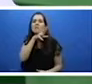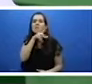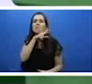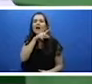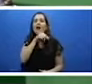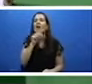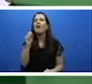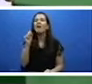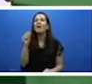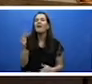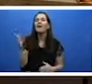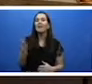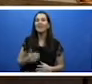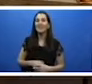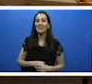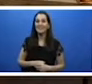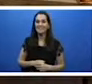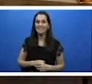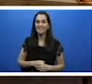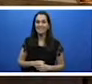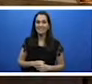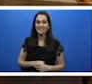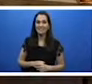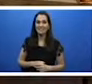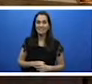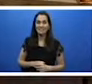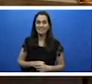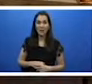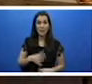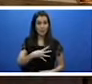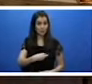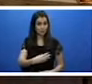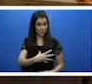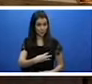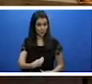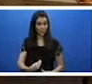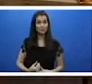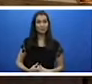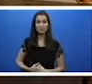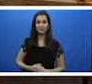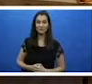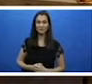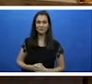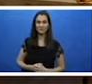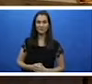gente... Ele é um mamífero, tá?